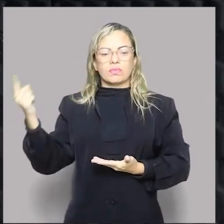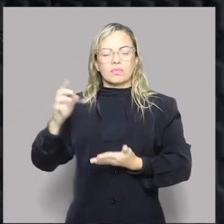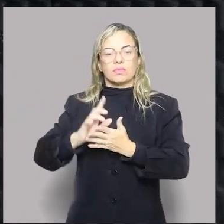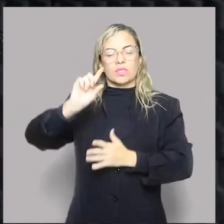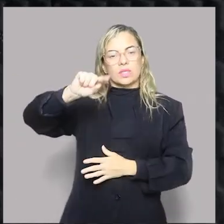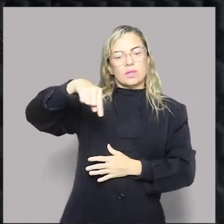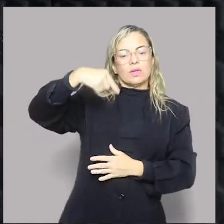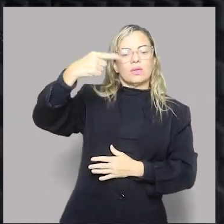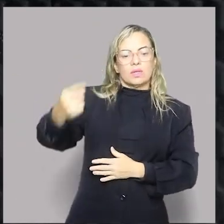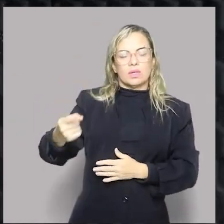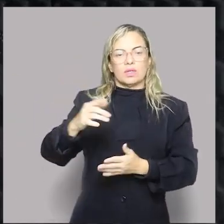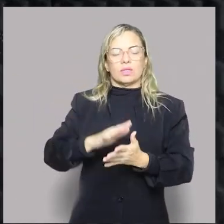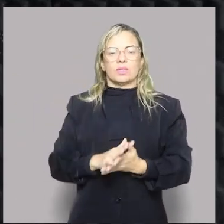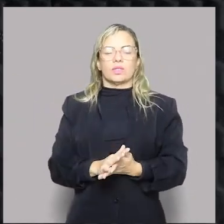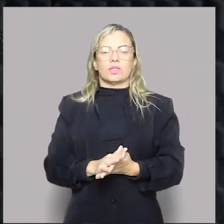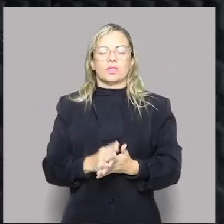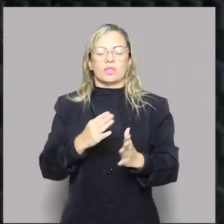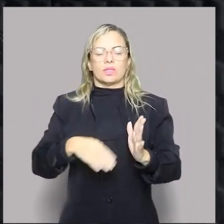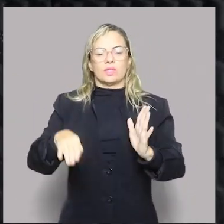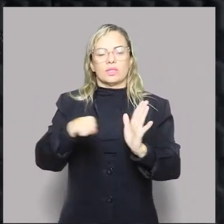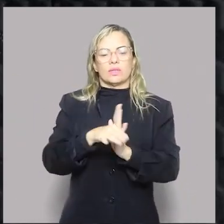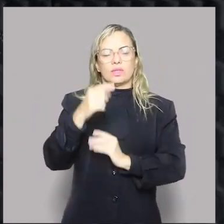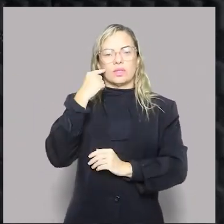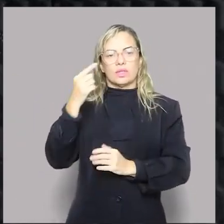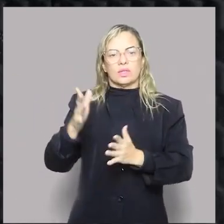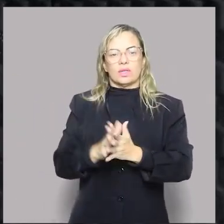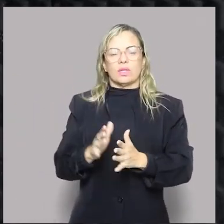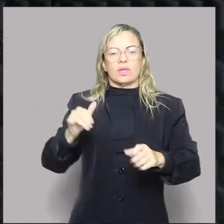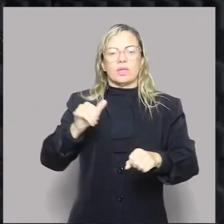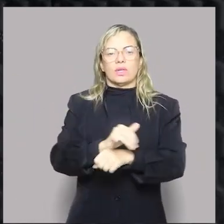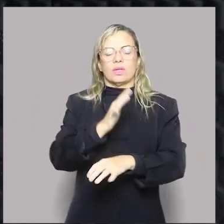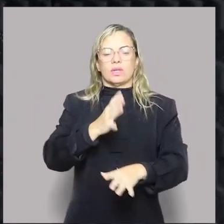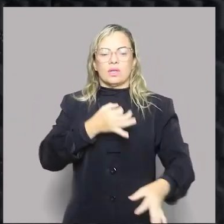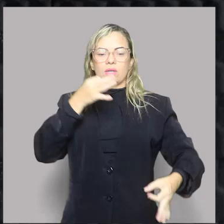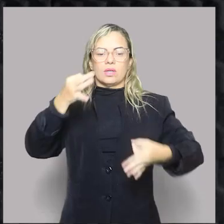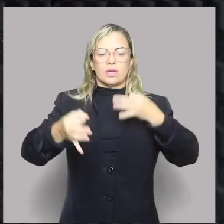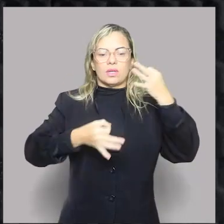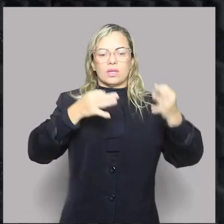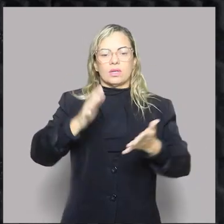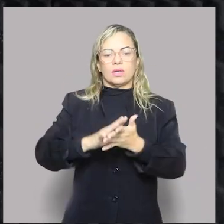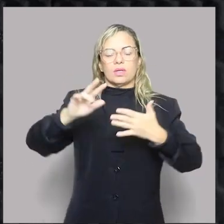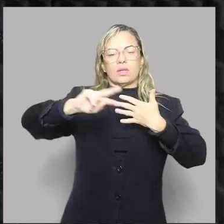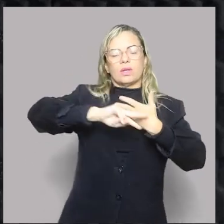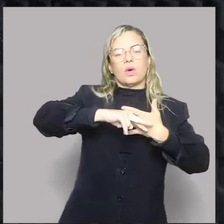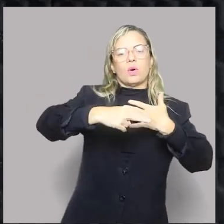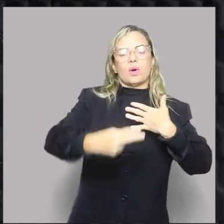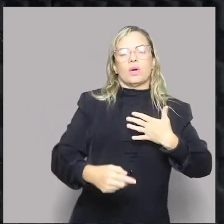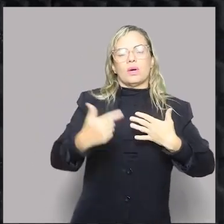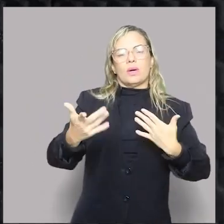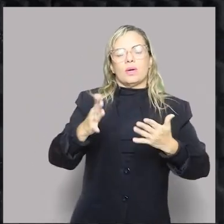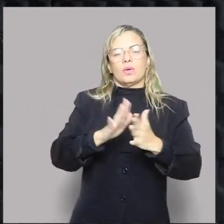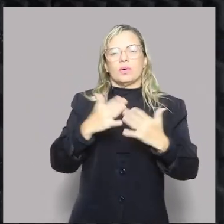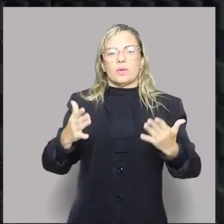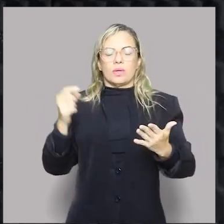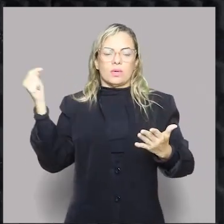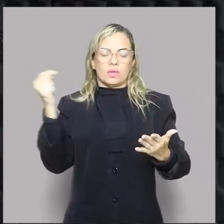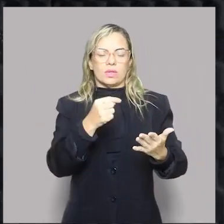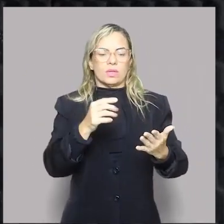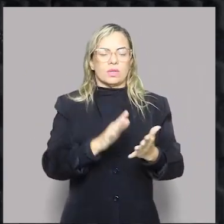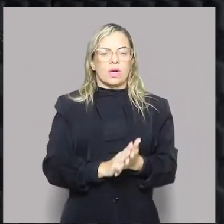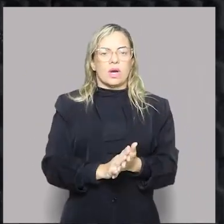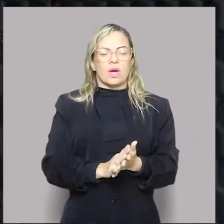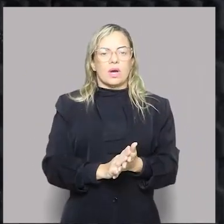sem produtividade, sem que isso não tenha a menor relação com o que você está dizendo. Eu vejo muitas